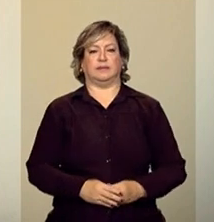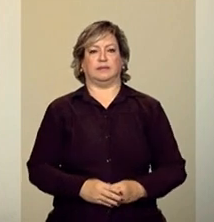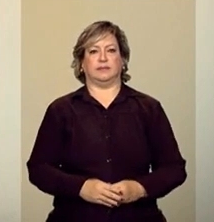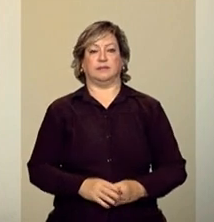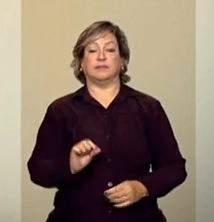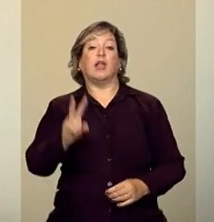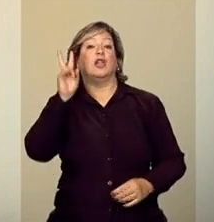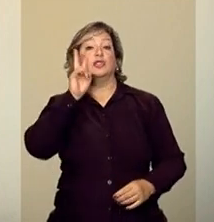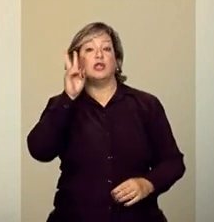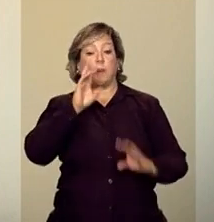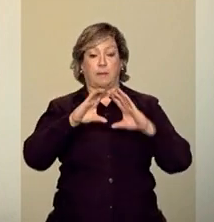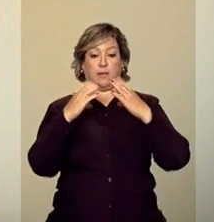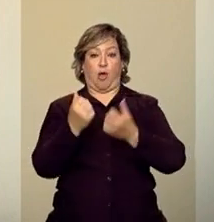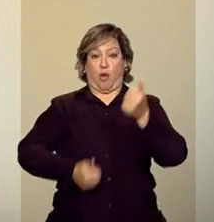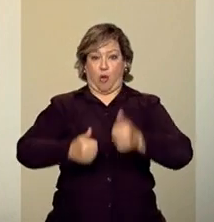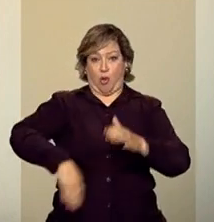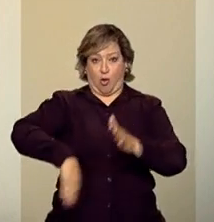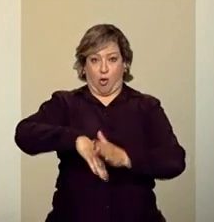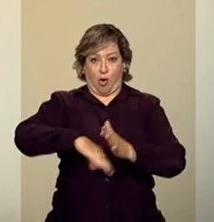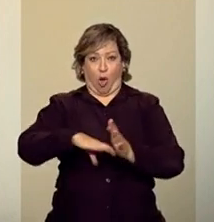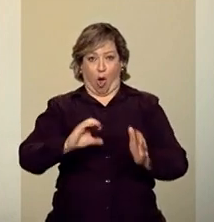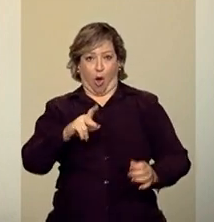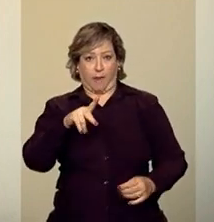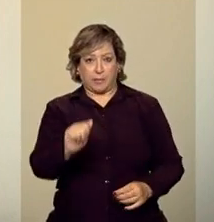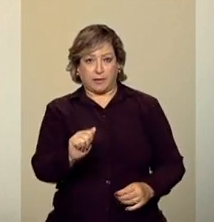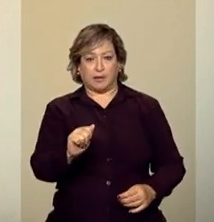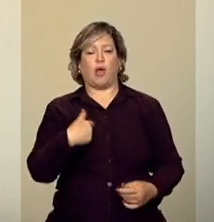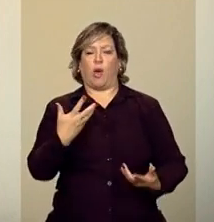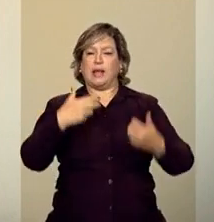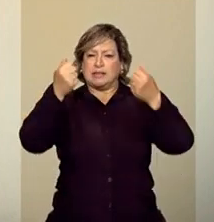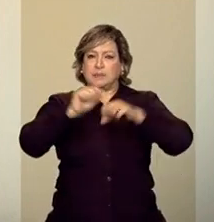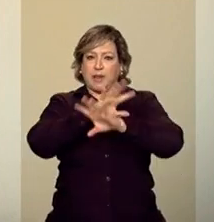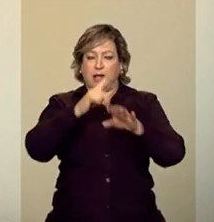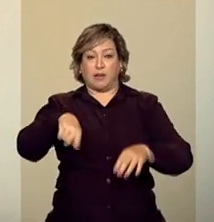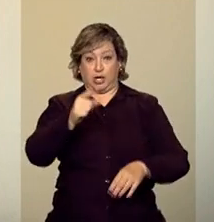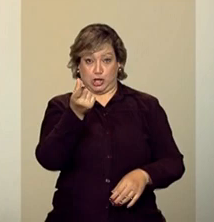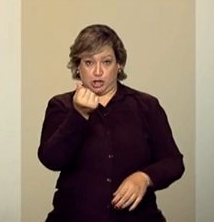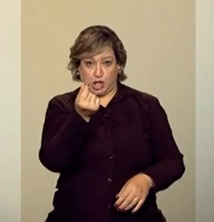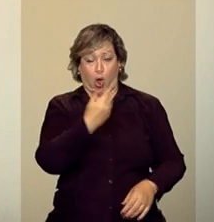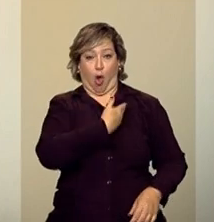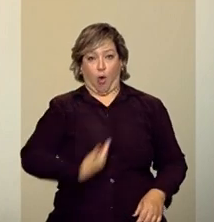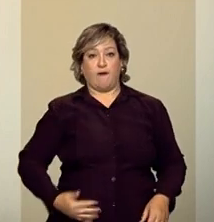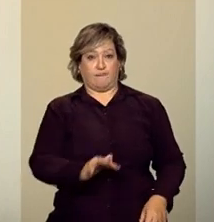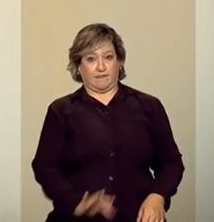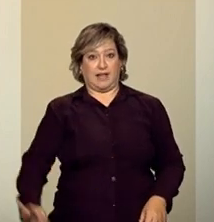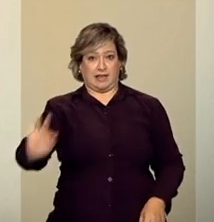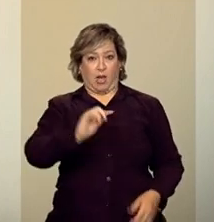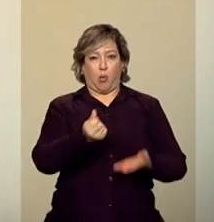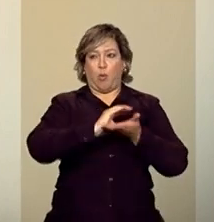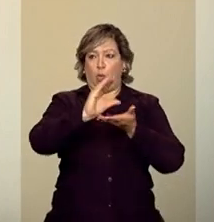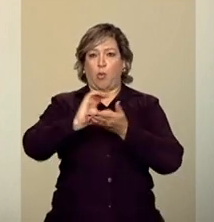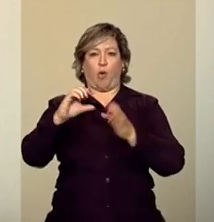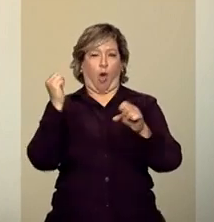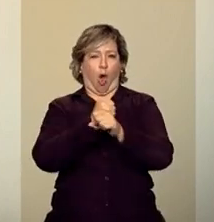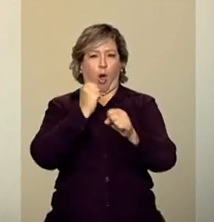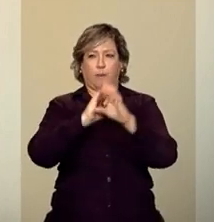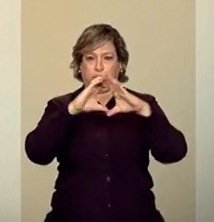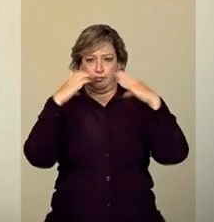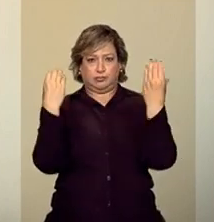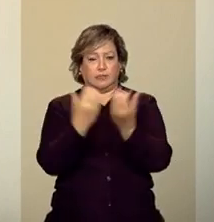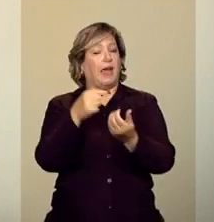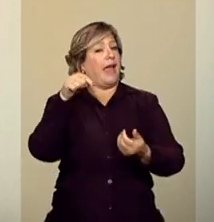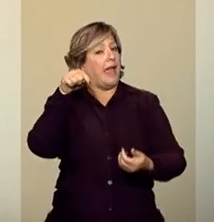Em relação à Copa, quero esclarecer que o dinheiro do governo federal gasto com as arenas é fruto